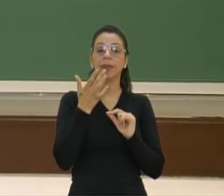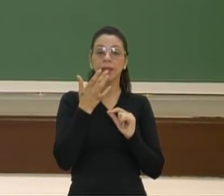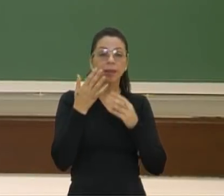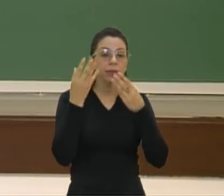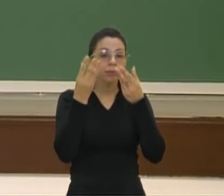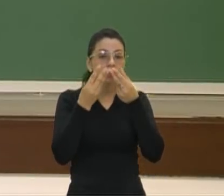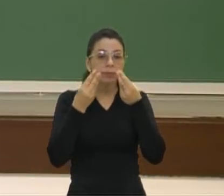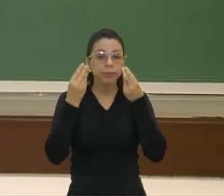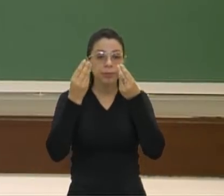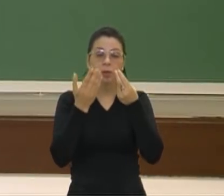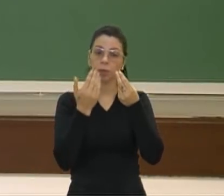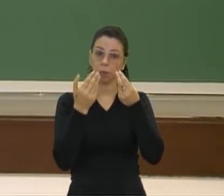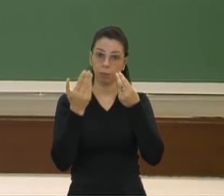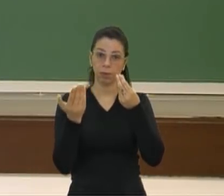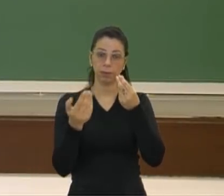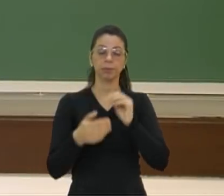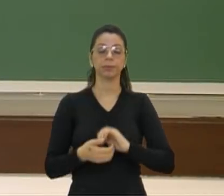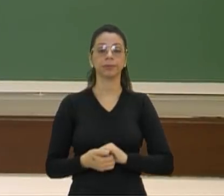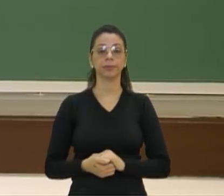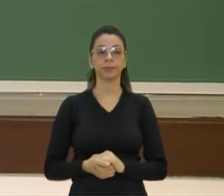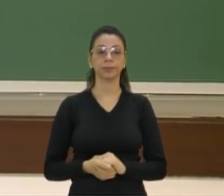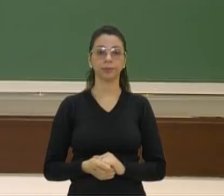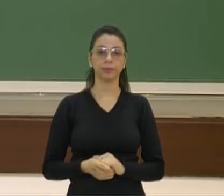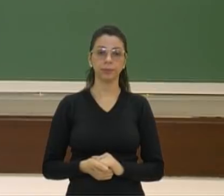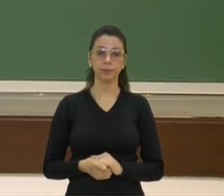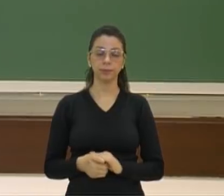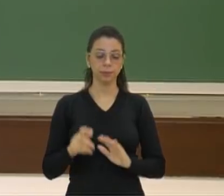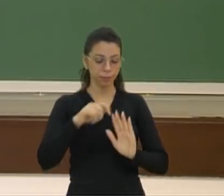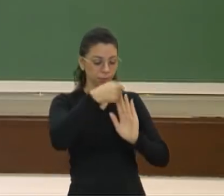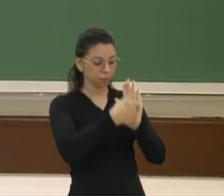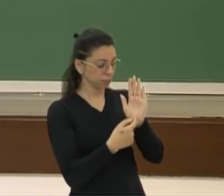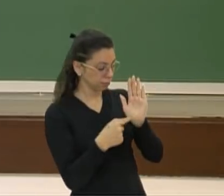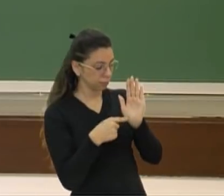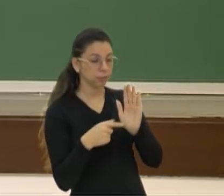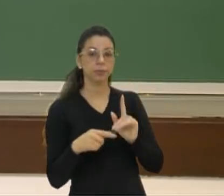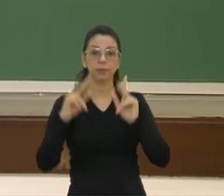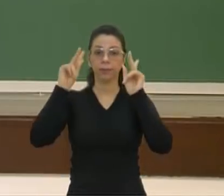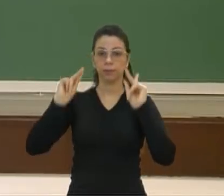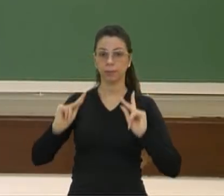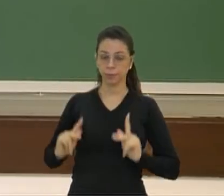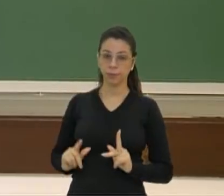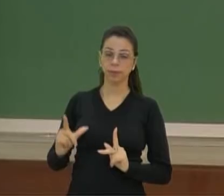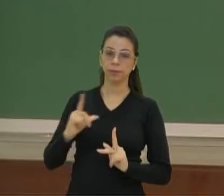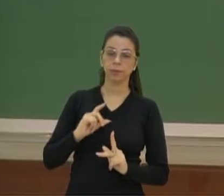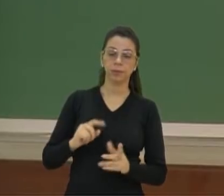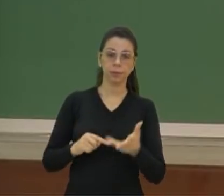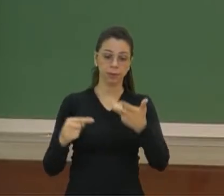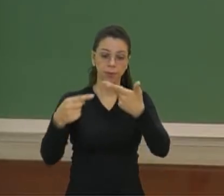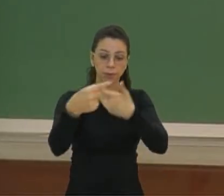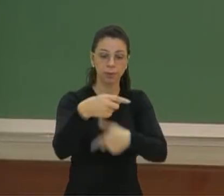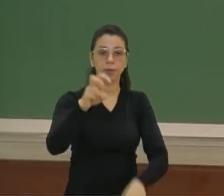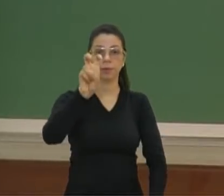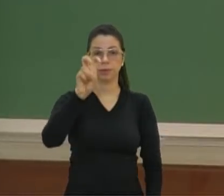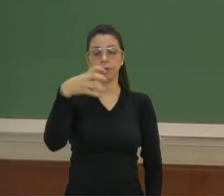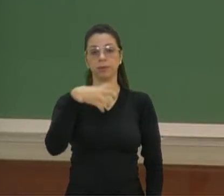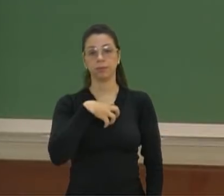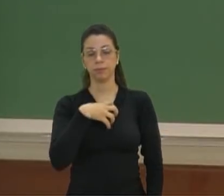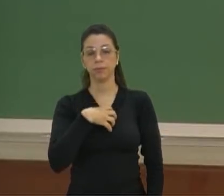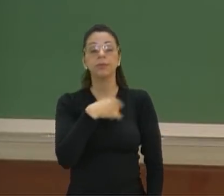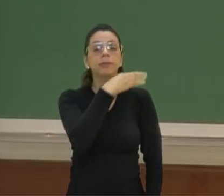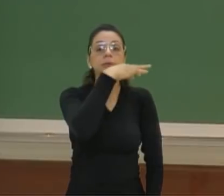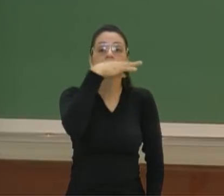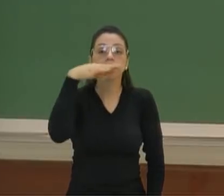vai se alimentar. Então vamos ver o texto. Os seres humanos possuem 5 sentidos: